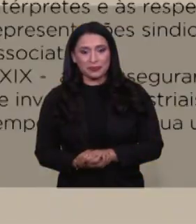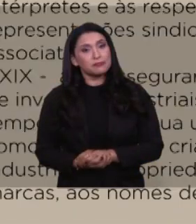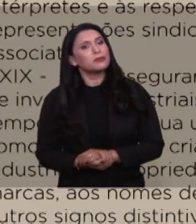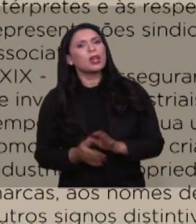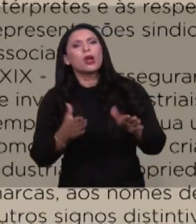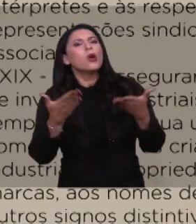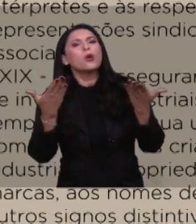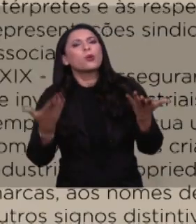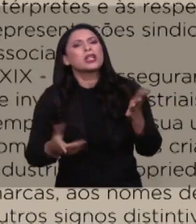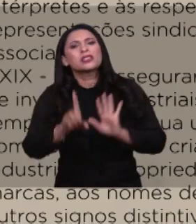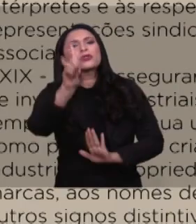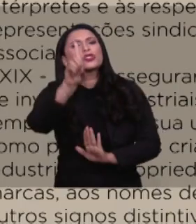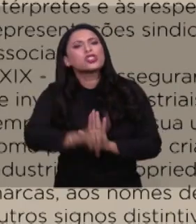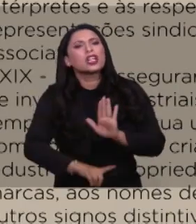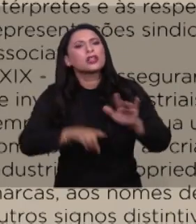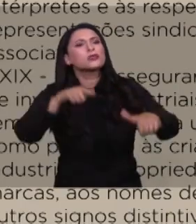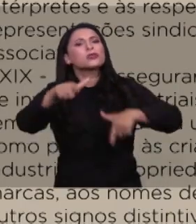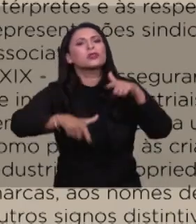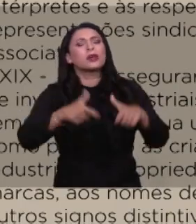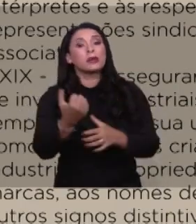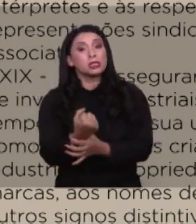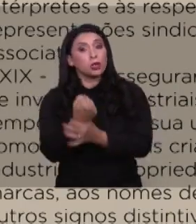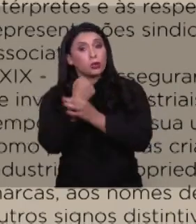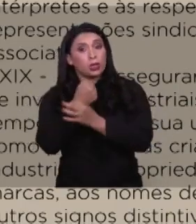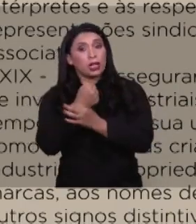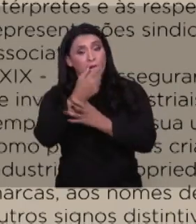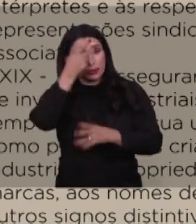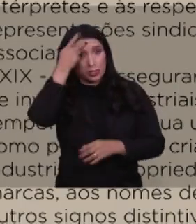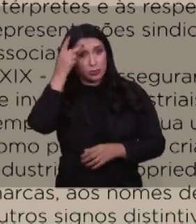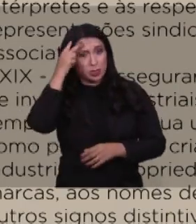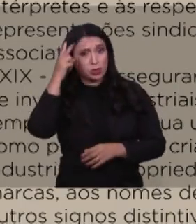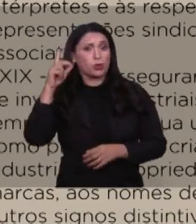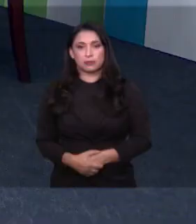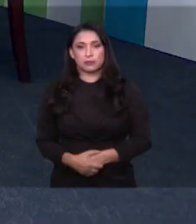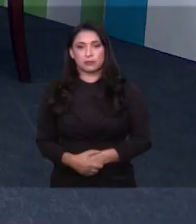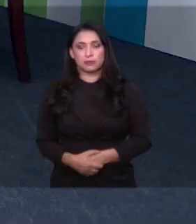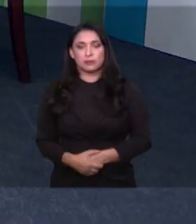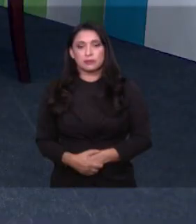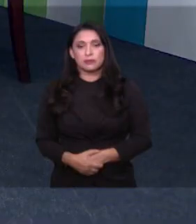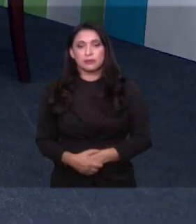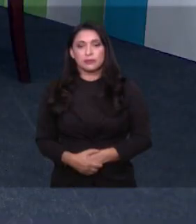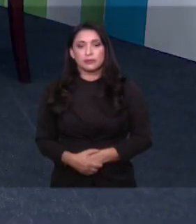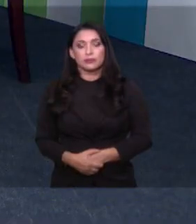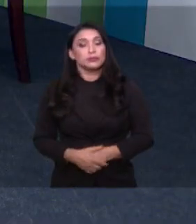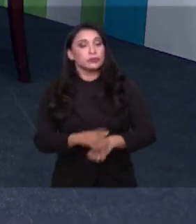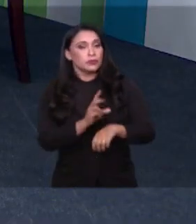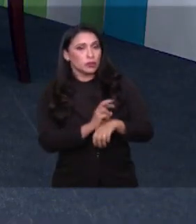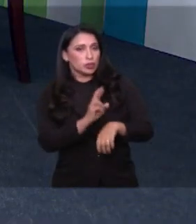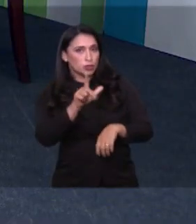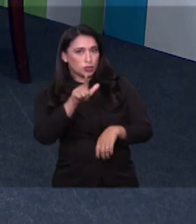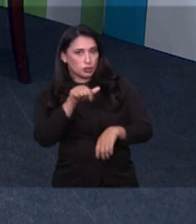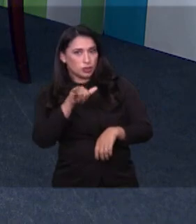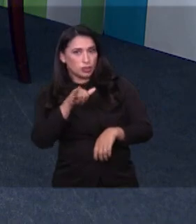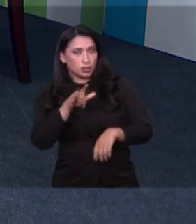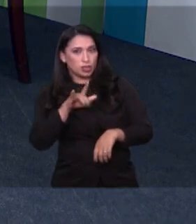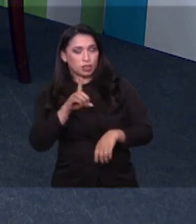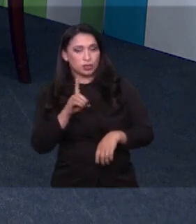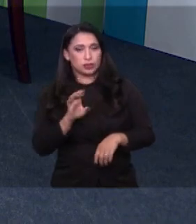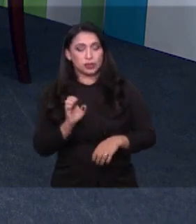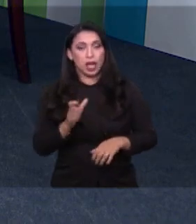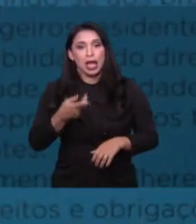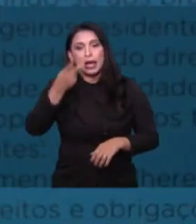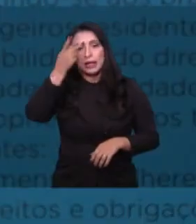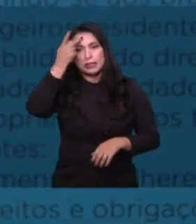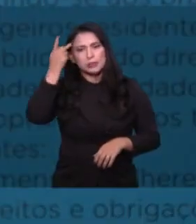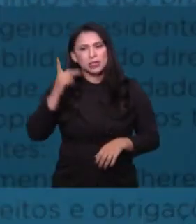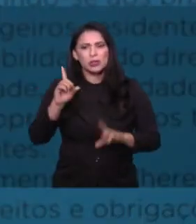Quais são os direitos trabalhistas assegurados às pessoas surdas e cegas? Doutora Leide. Então, as pessoas com